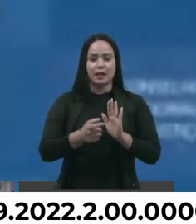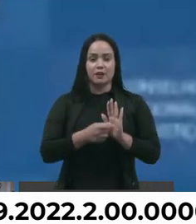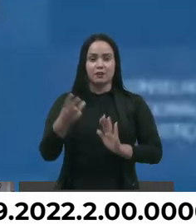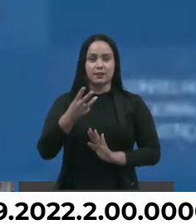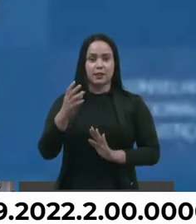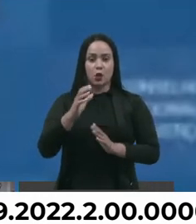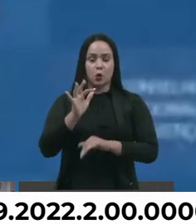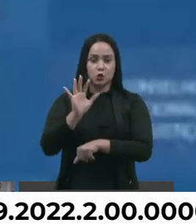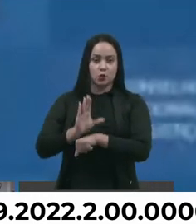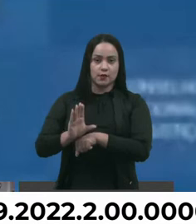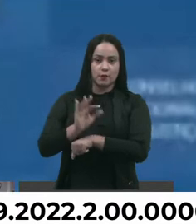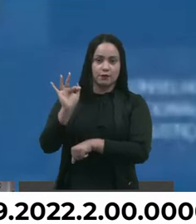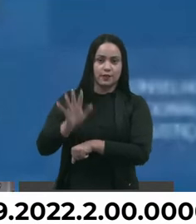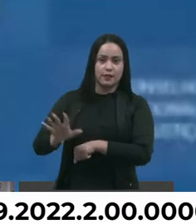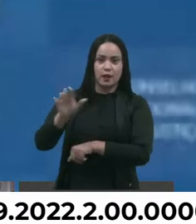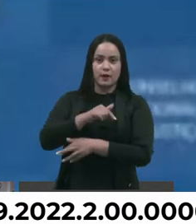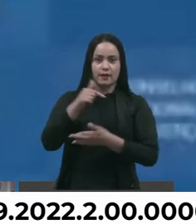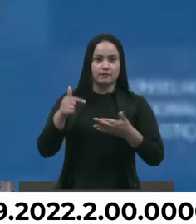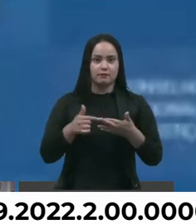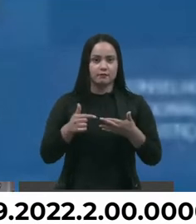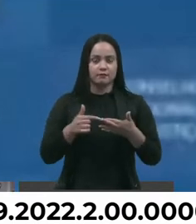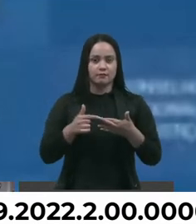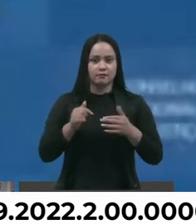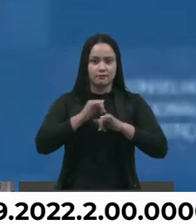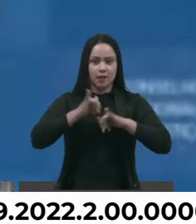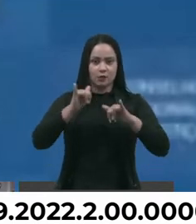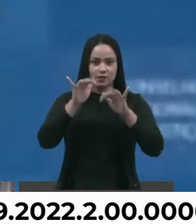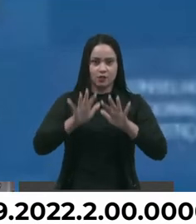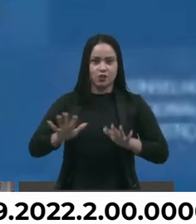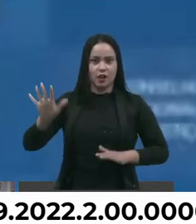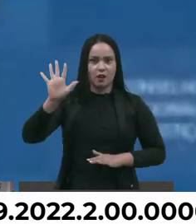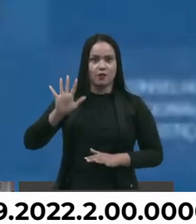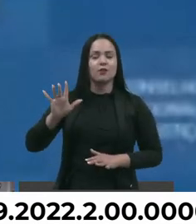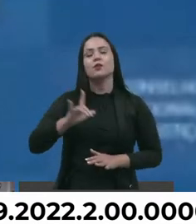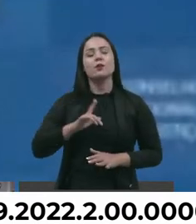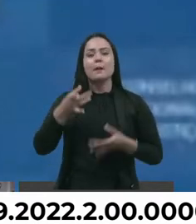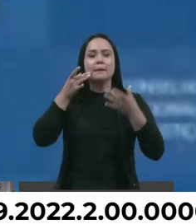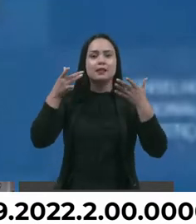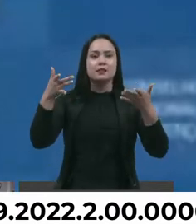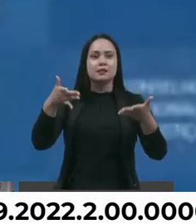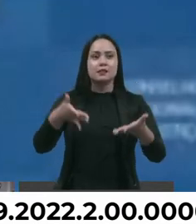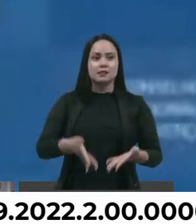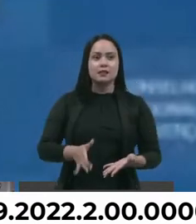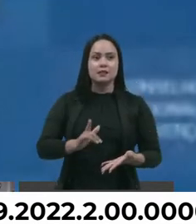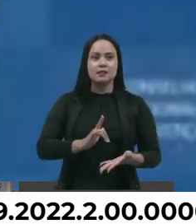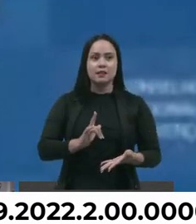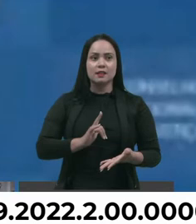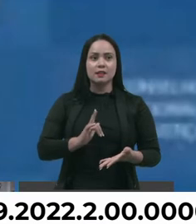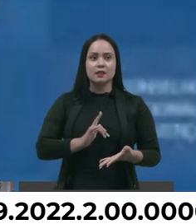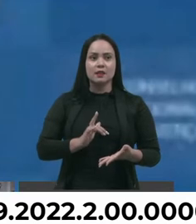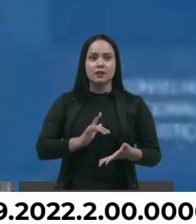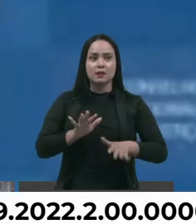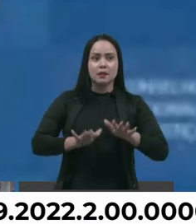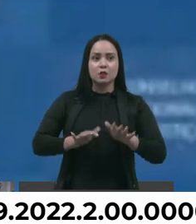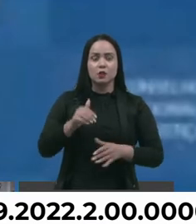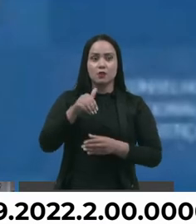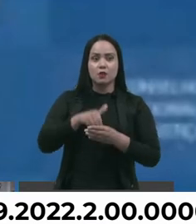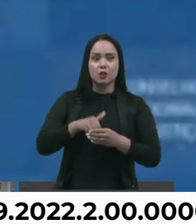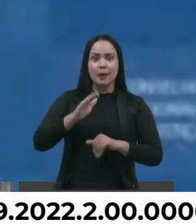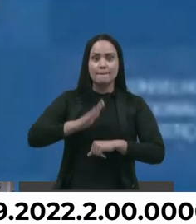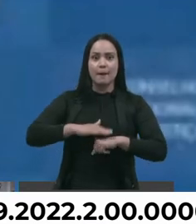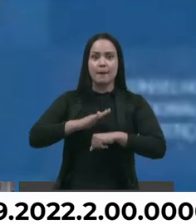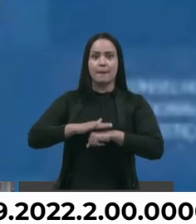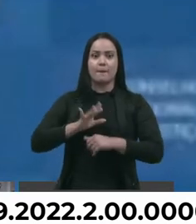se aplica à rejeição do recurso por ausência de repercussão geral. A presença ou não de questão constitucional depende dos votos da